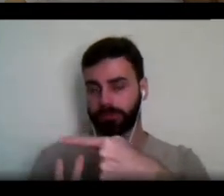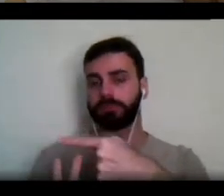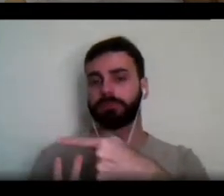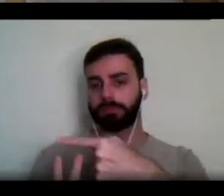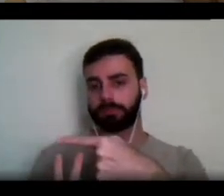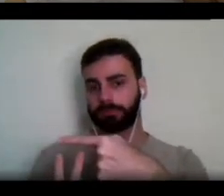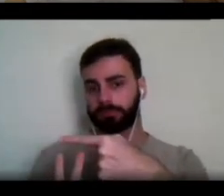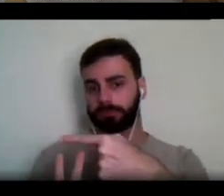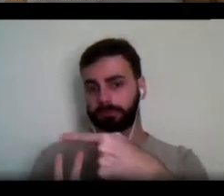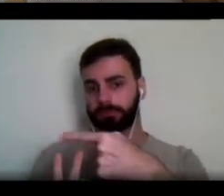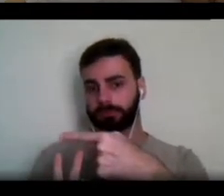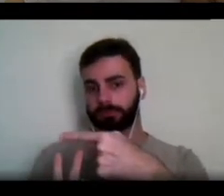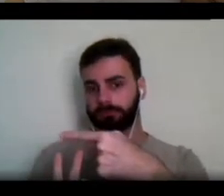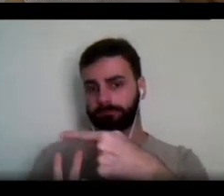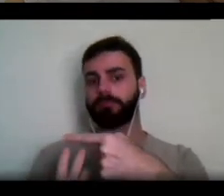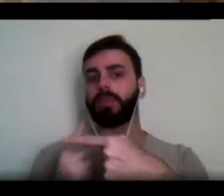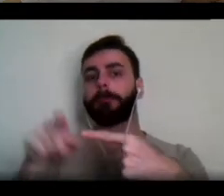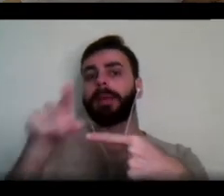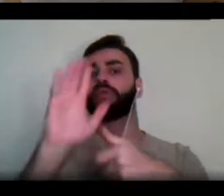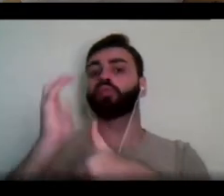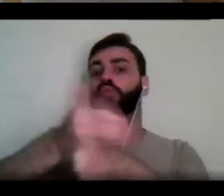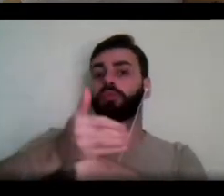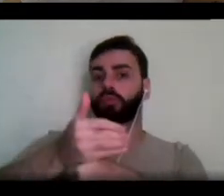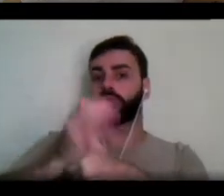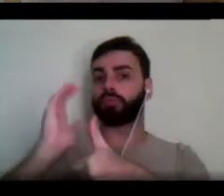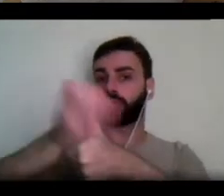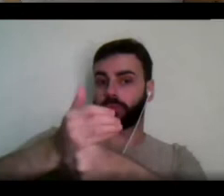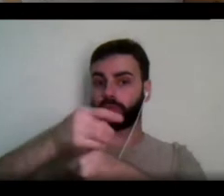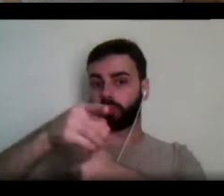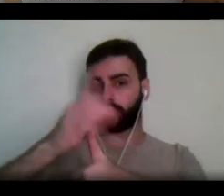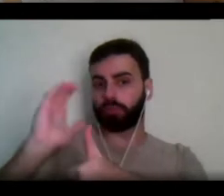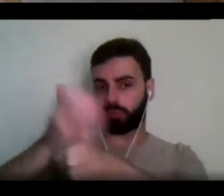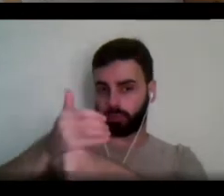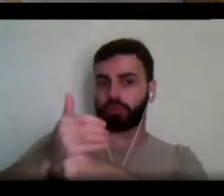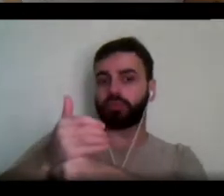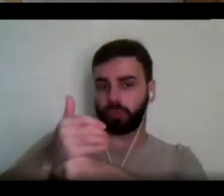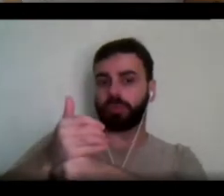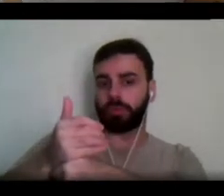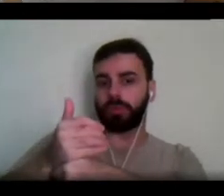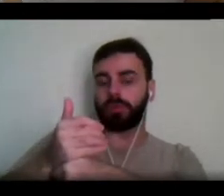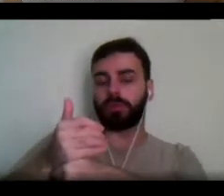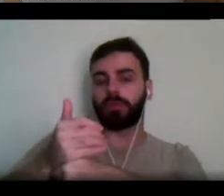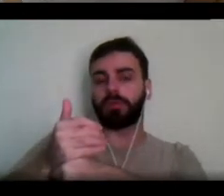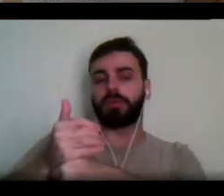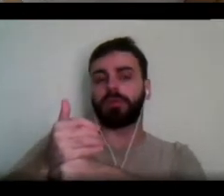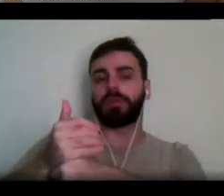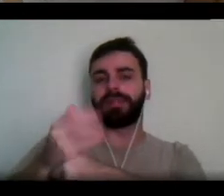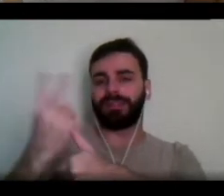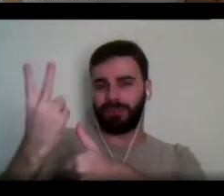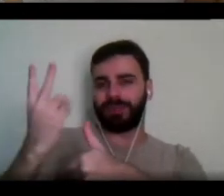para o valor máximo, né? Então, vai ser alfa